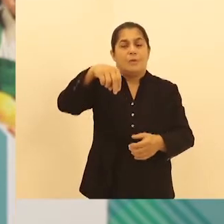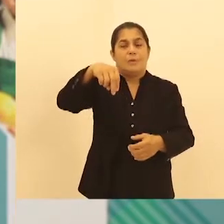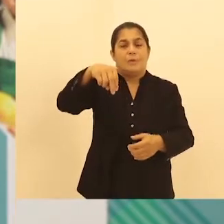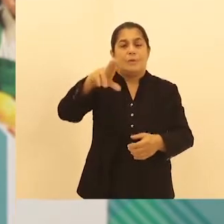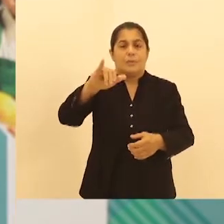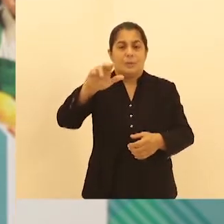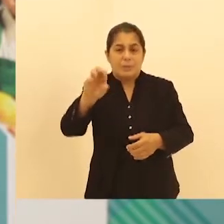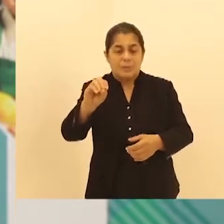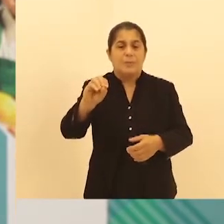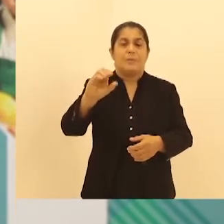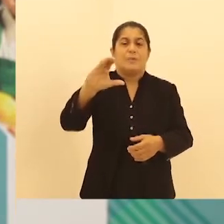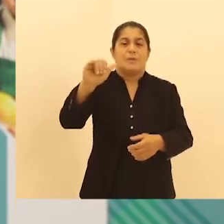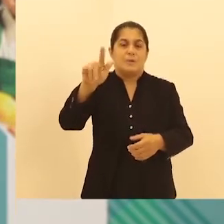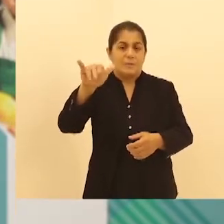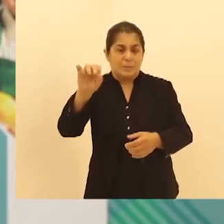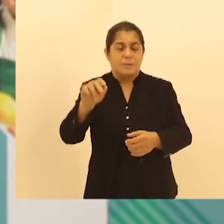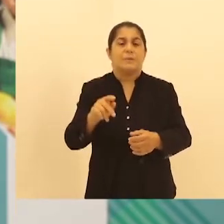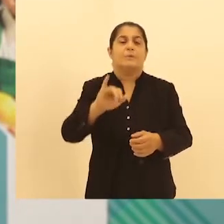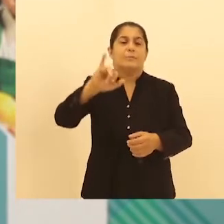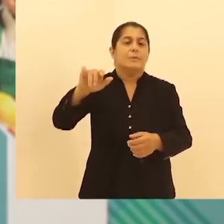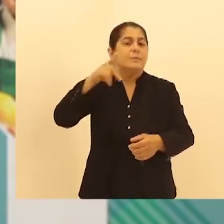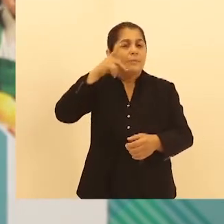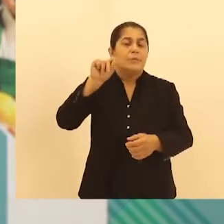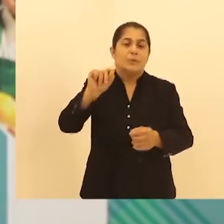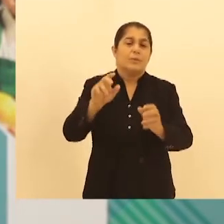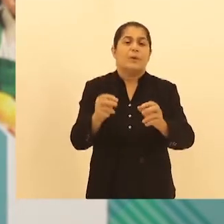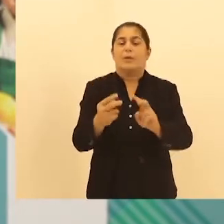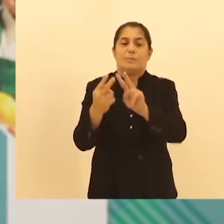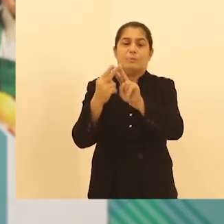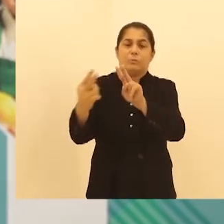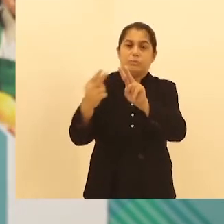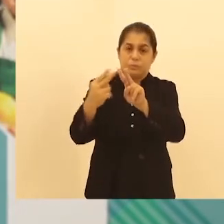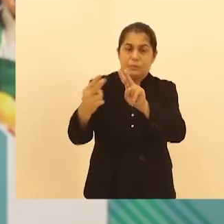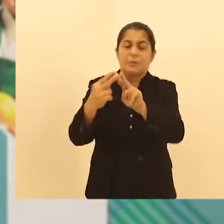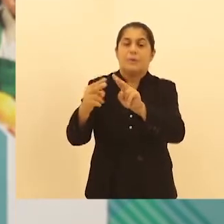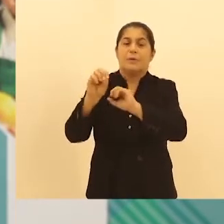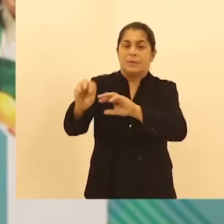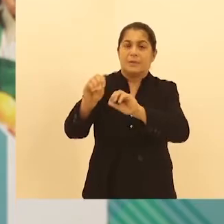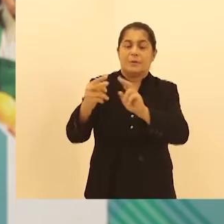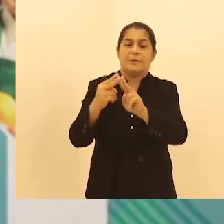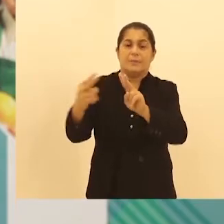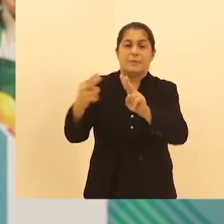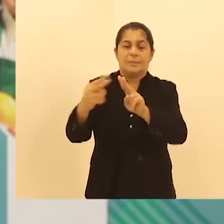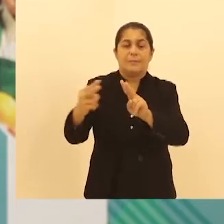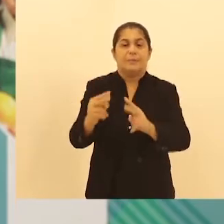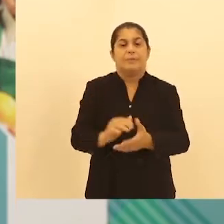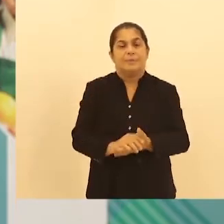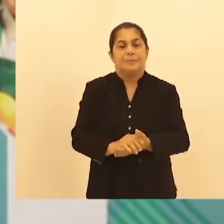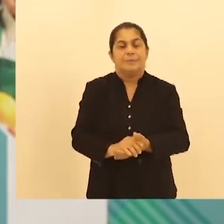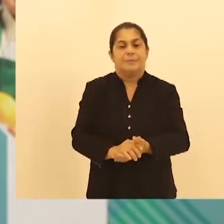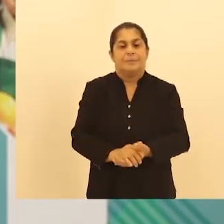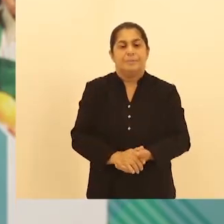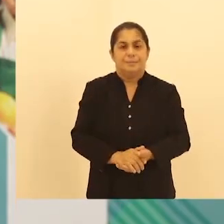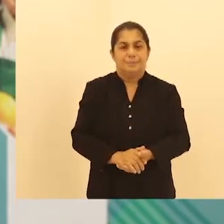pessoa outra inauguração importante foi o estudo do nead núcleo de ensino à distância é o que você confere agora